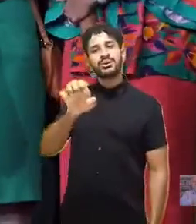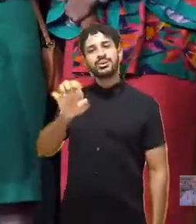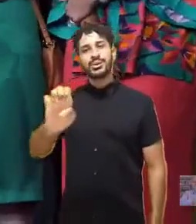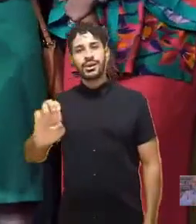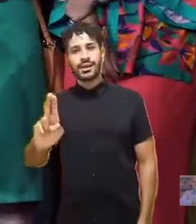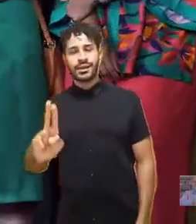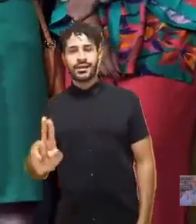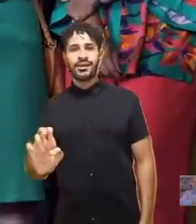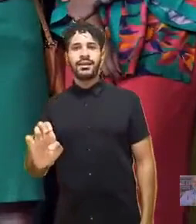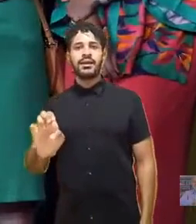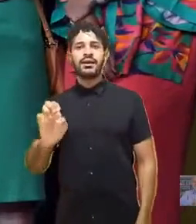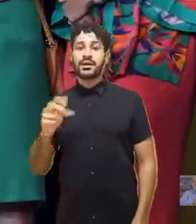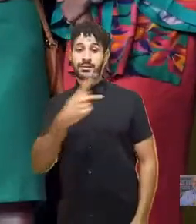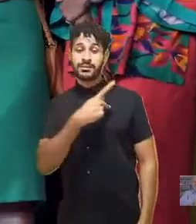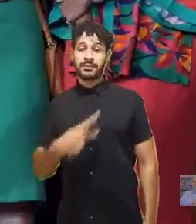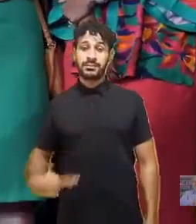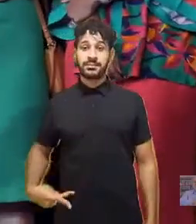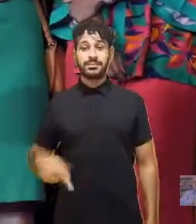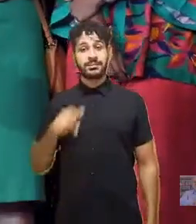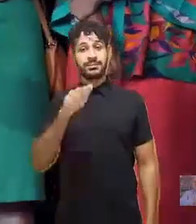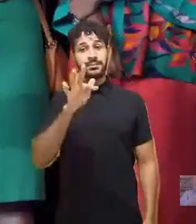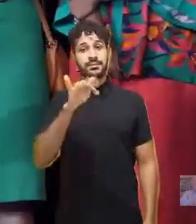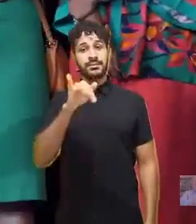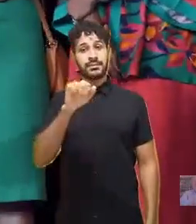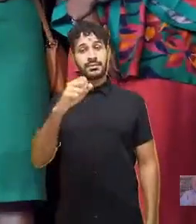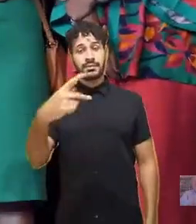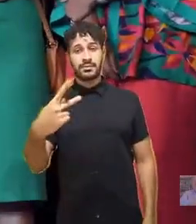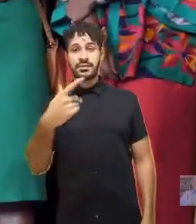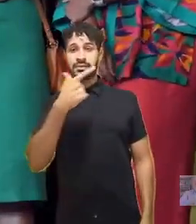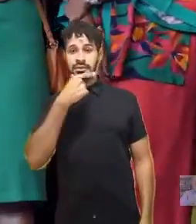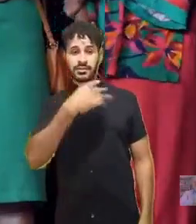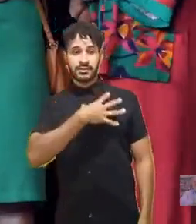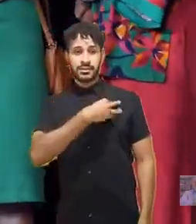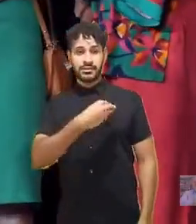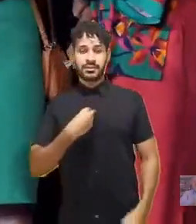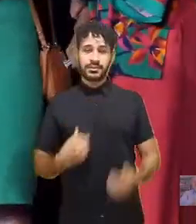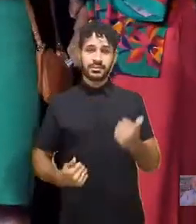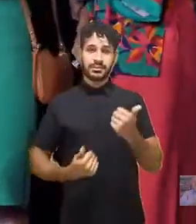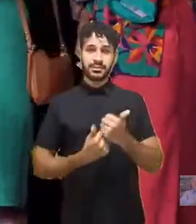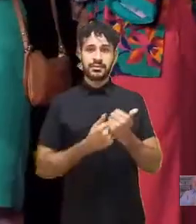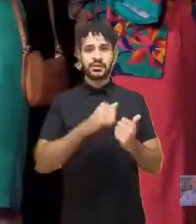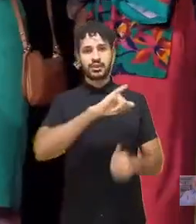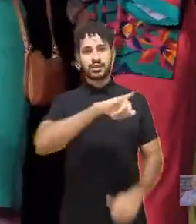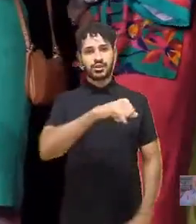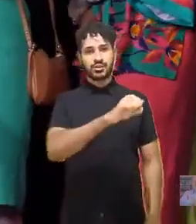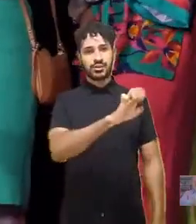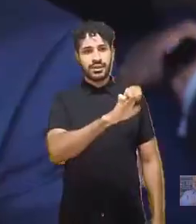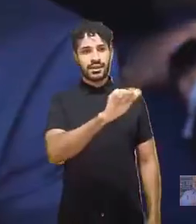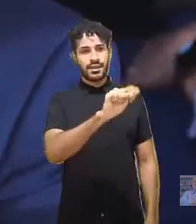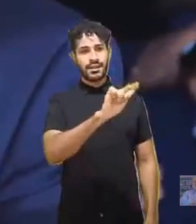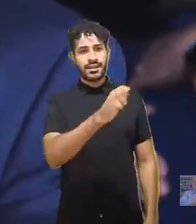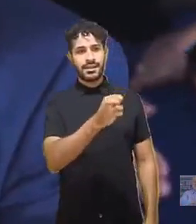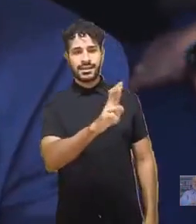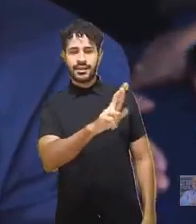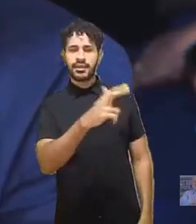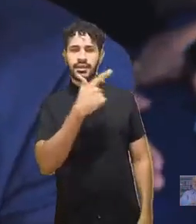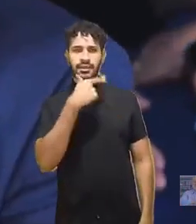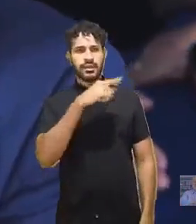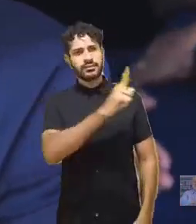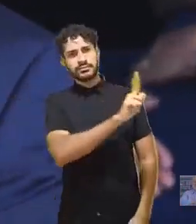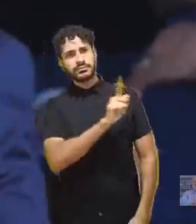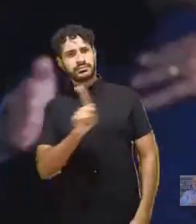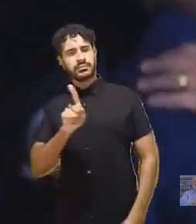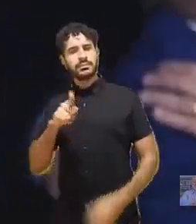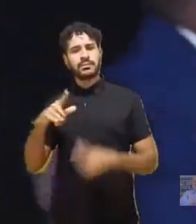da Fiesp e filho do meu vice de Alencar José Vieira nós conversamos